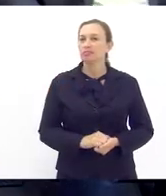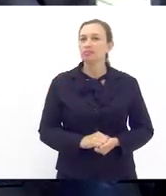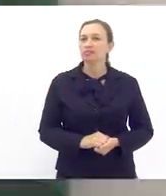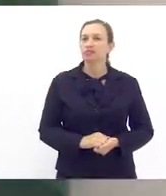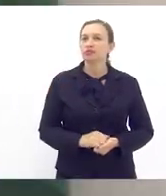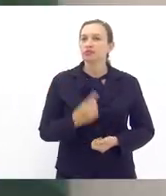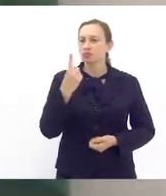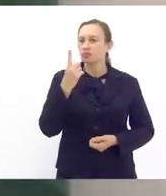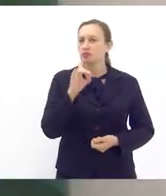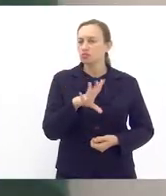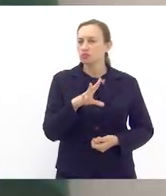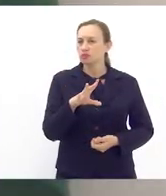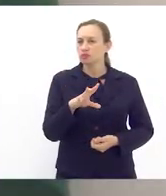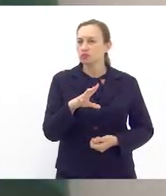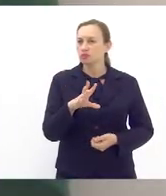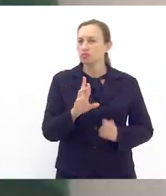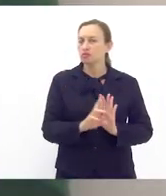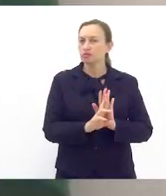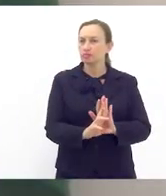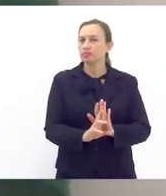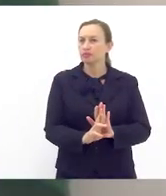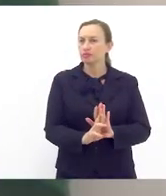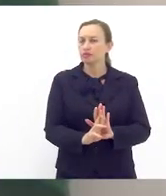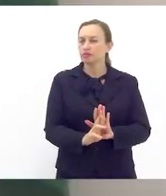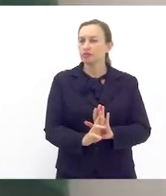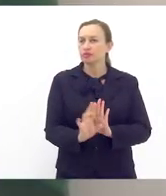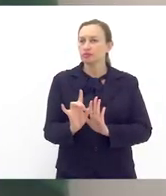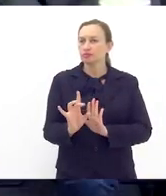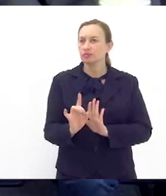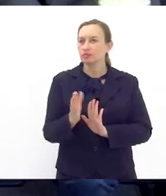um representante da OAB por favor